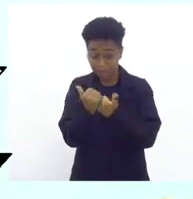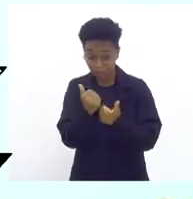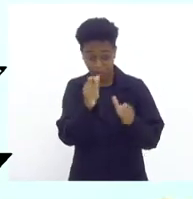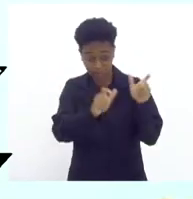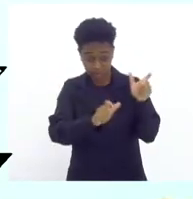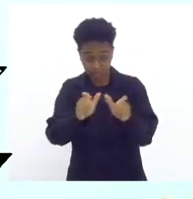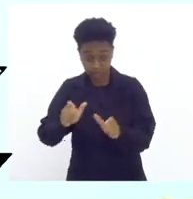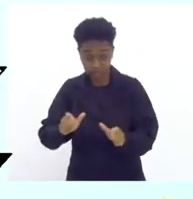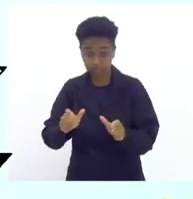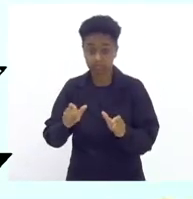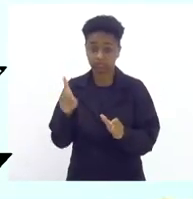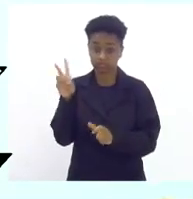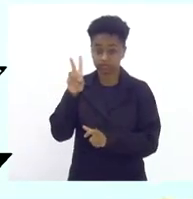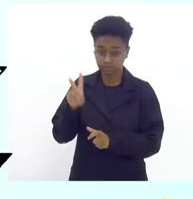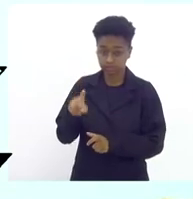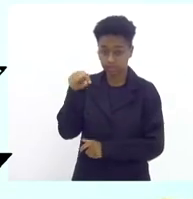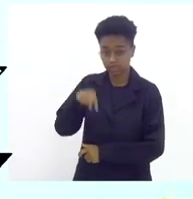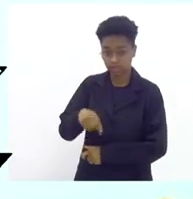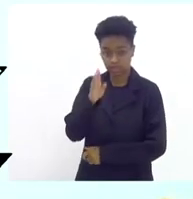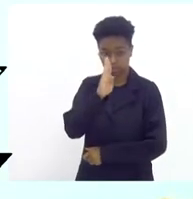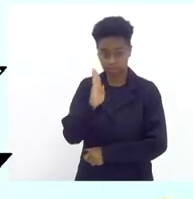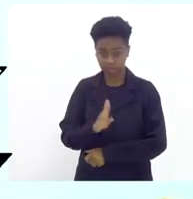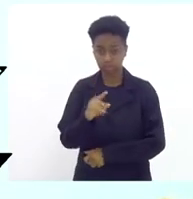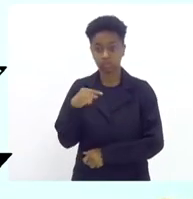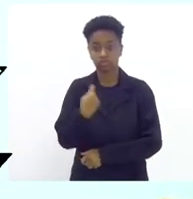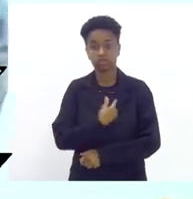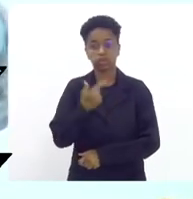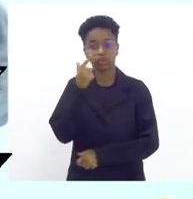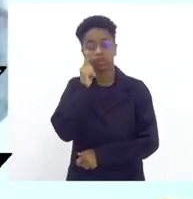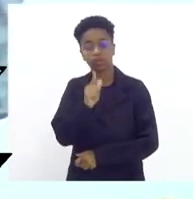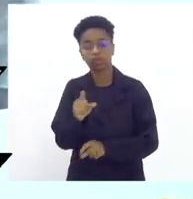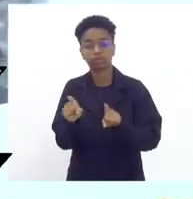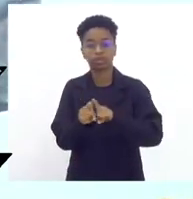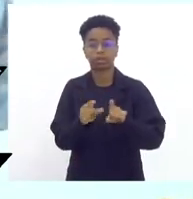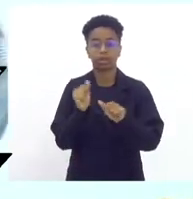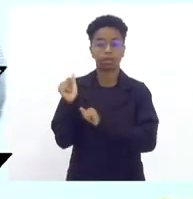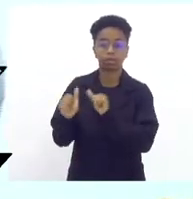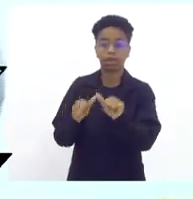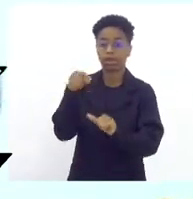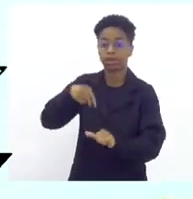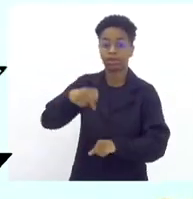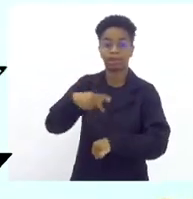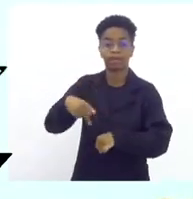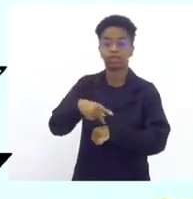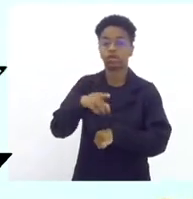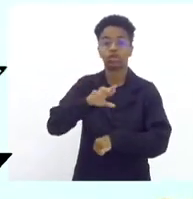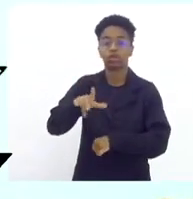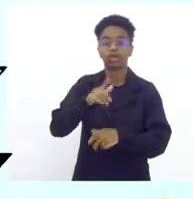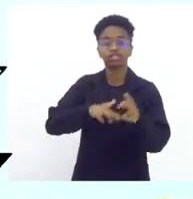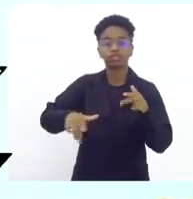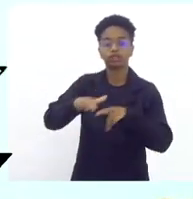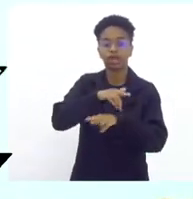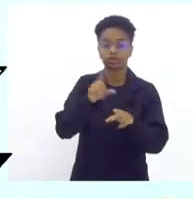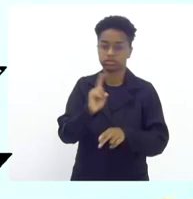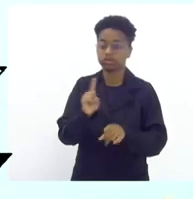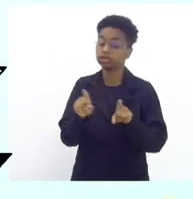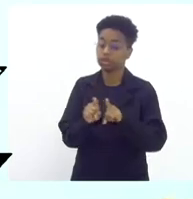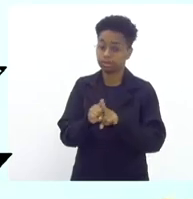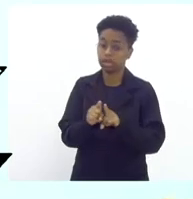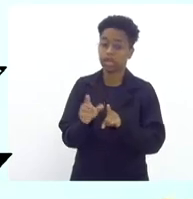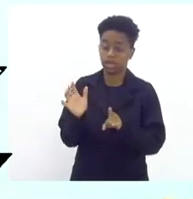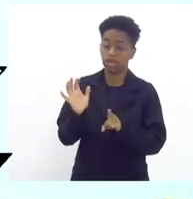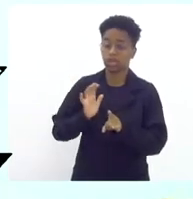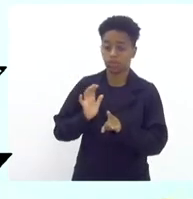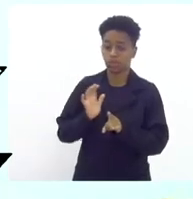na venezuelanos no Brasil a gente consegue transformar este país não só num país mais diverso mas não pede mais rico e